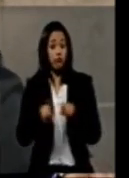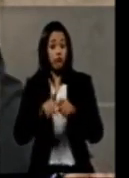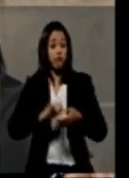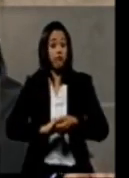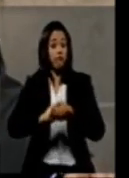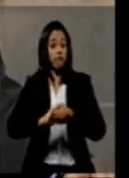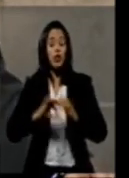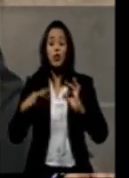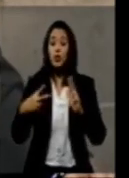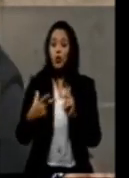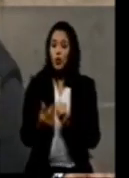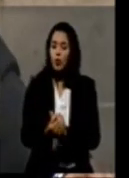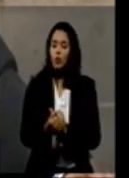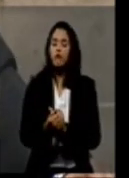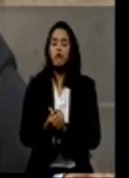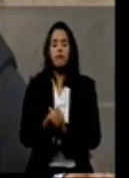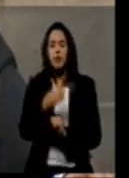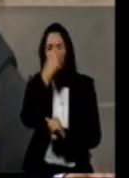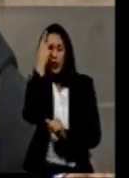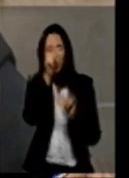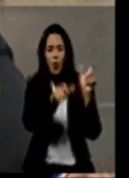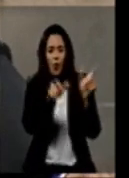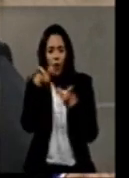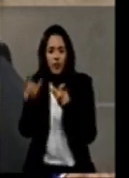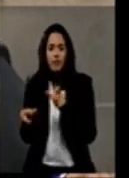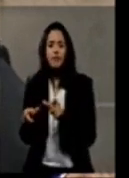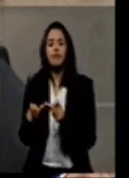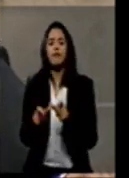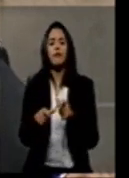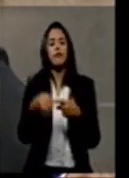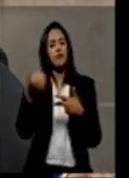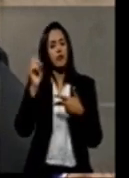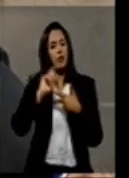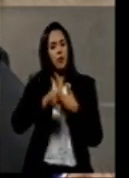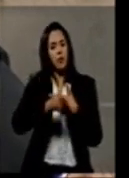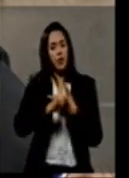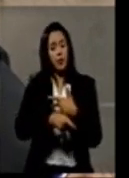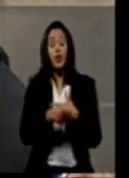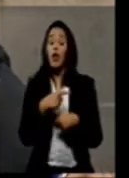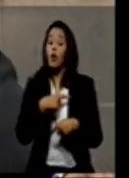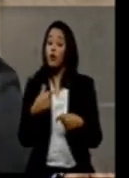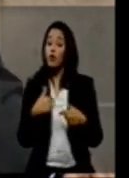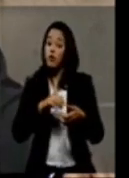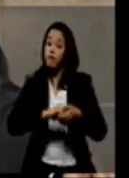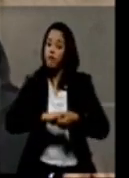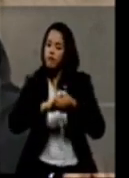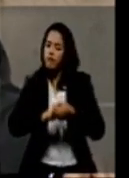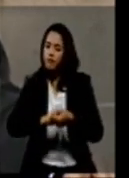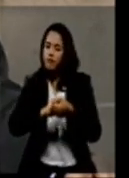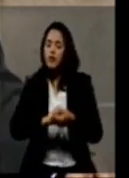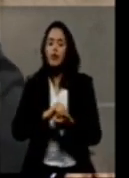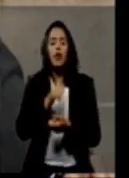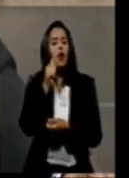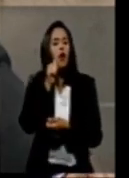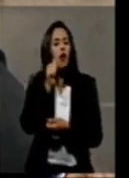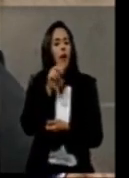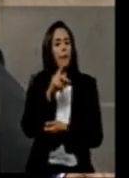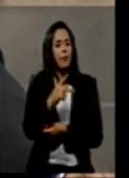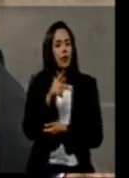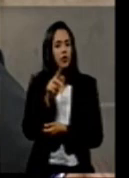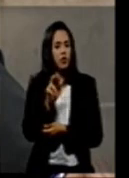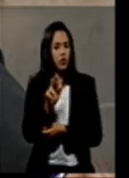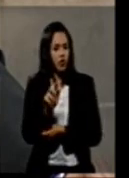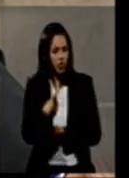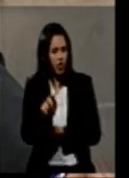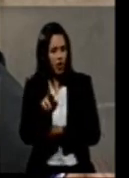os membros do poder executivo cumprimento a procuradora-geral da república até o dodi na sua